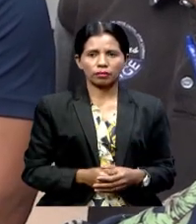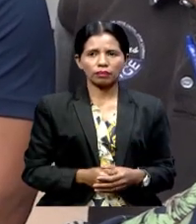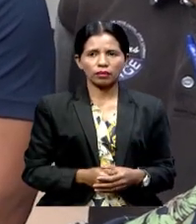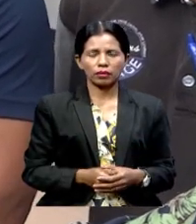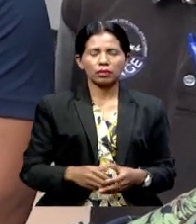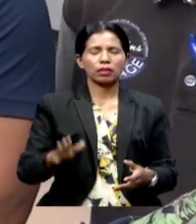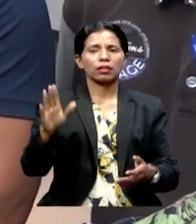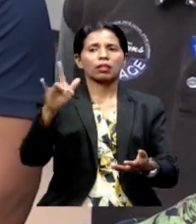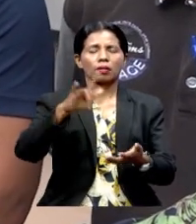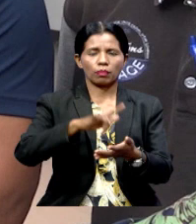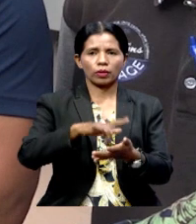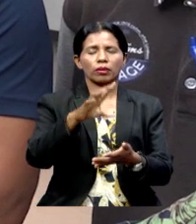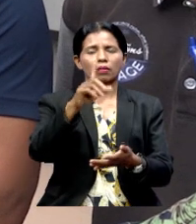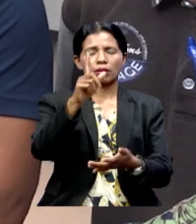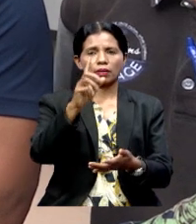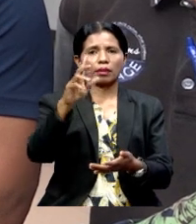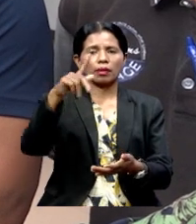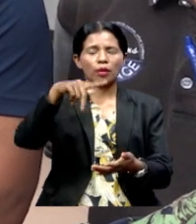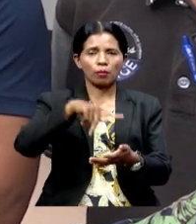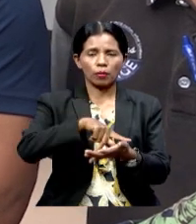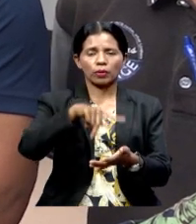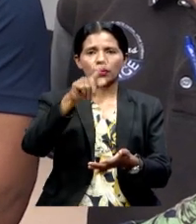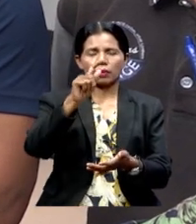Porto Tibar. Sigaro nebe mai equipa conjunta